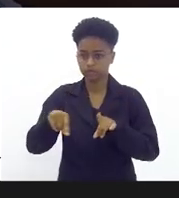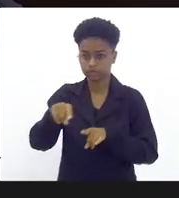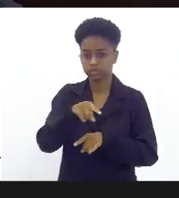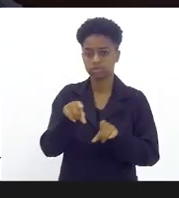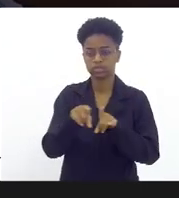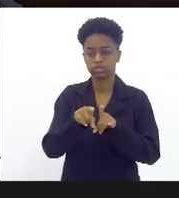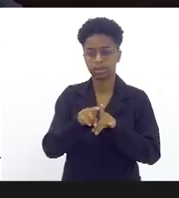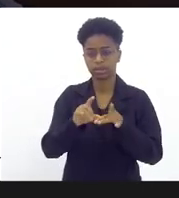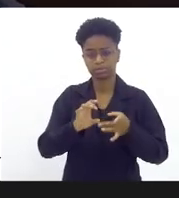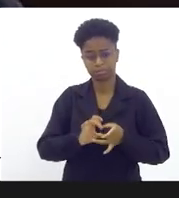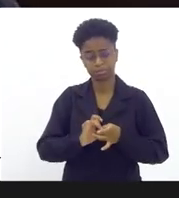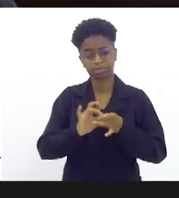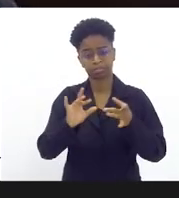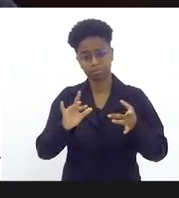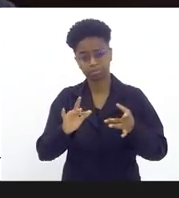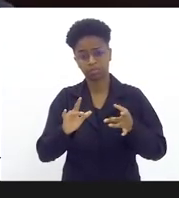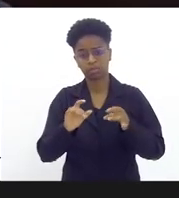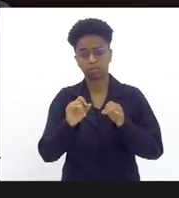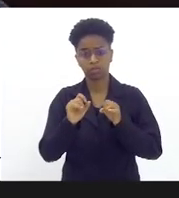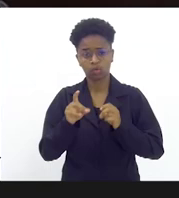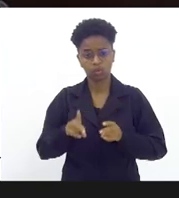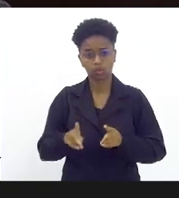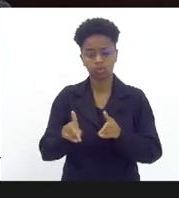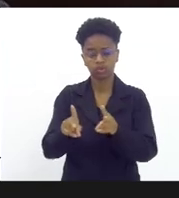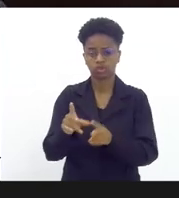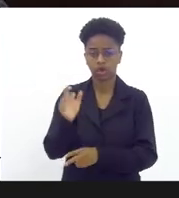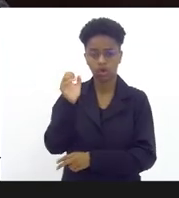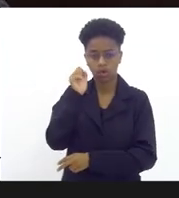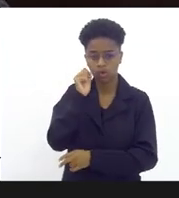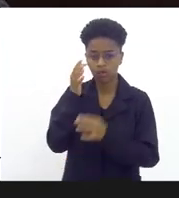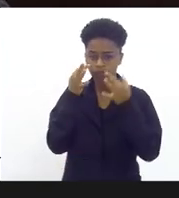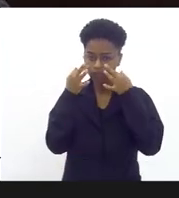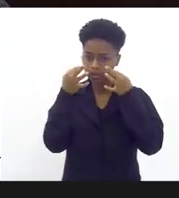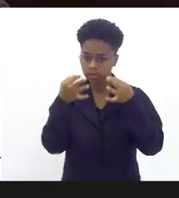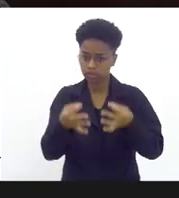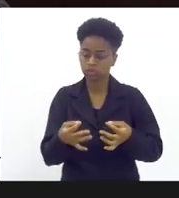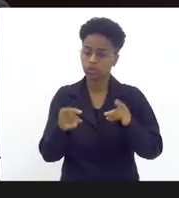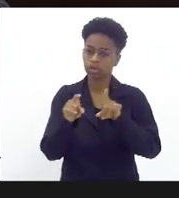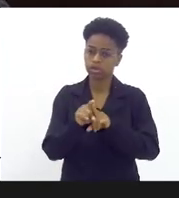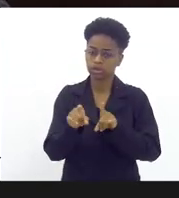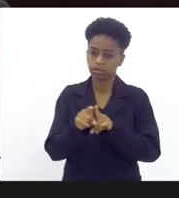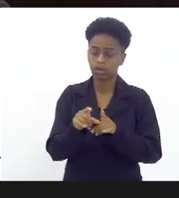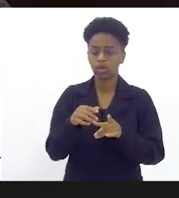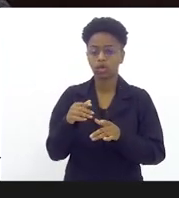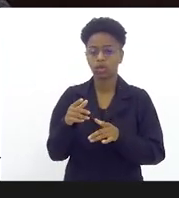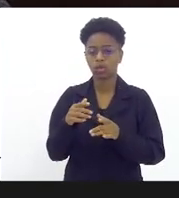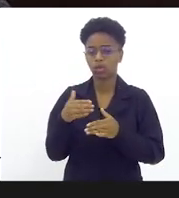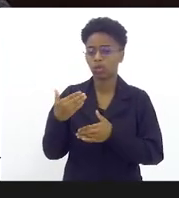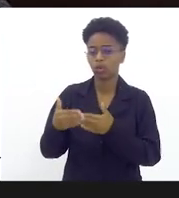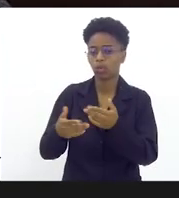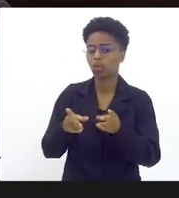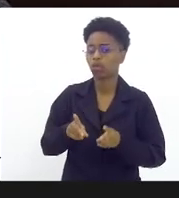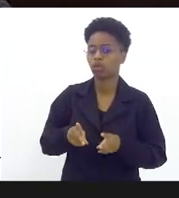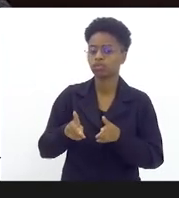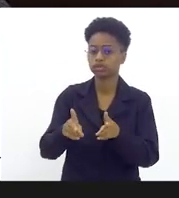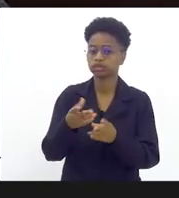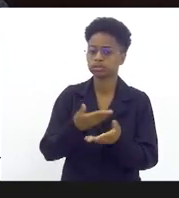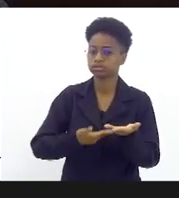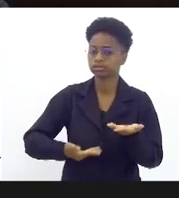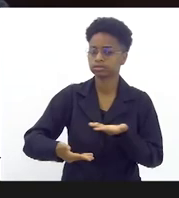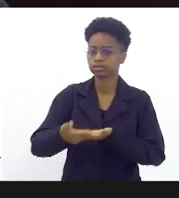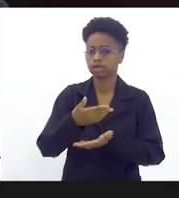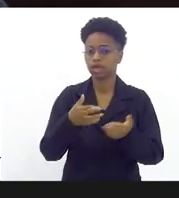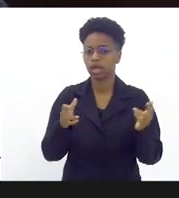para continuar ouvindo e continuar desenvolvendo essa relação muito